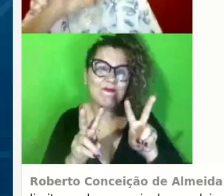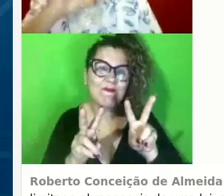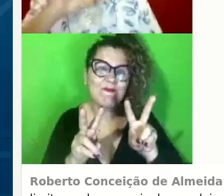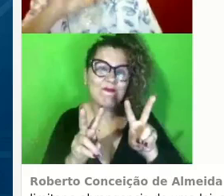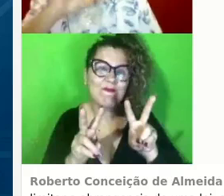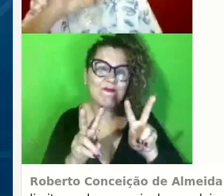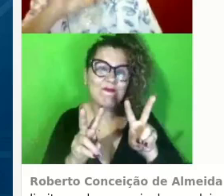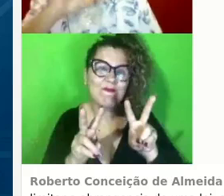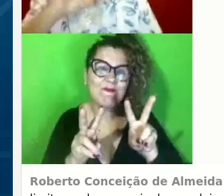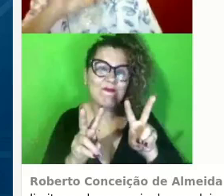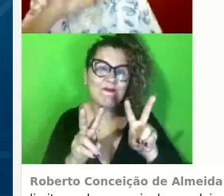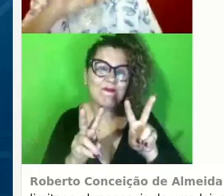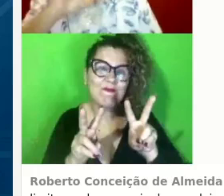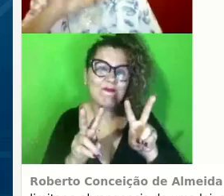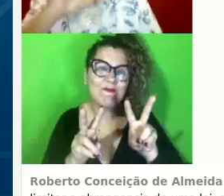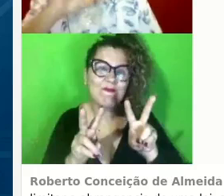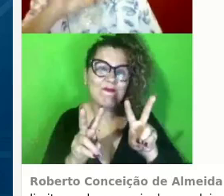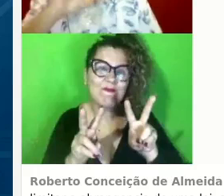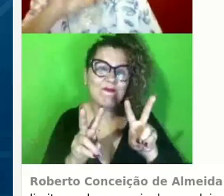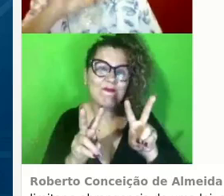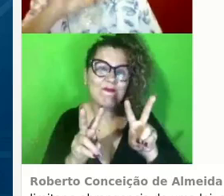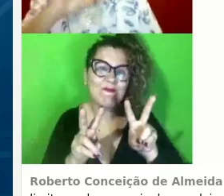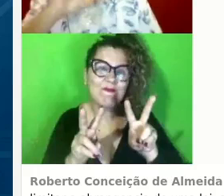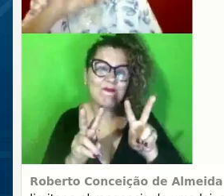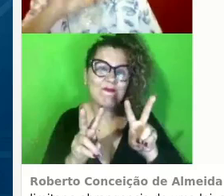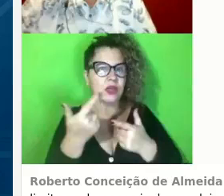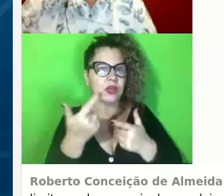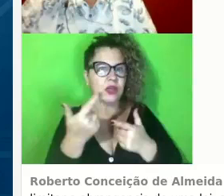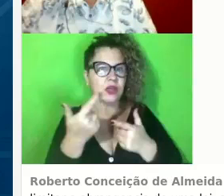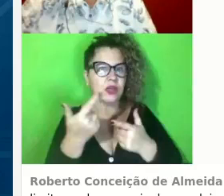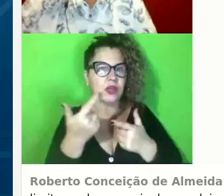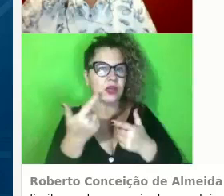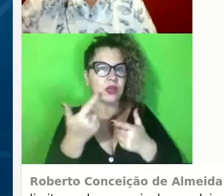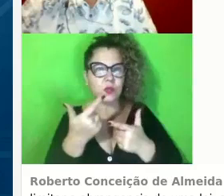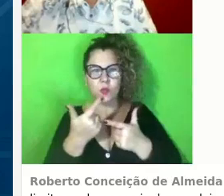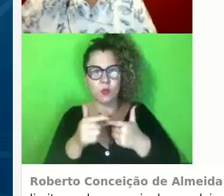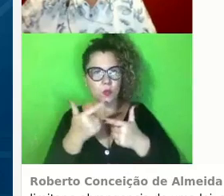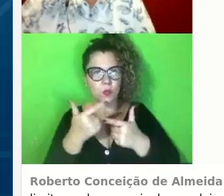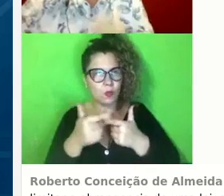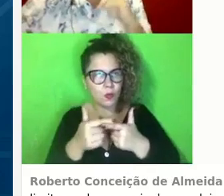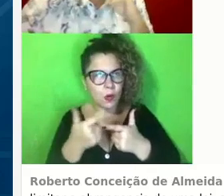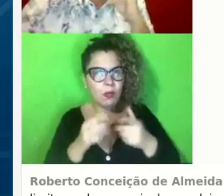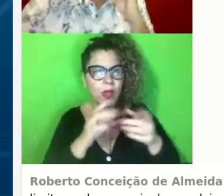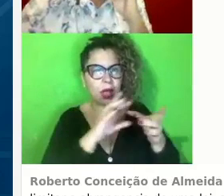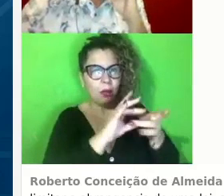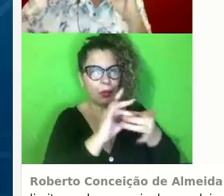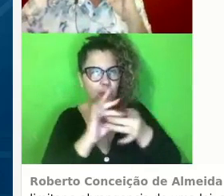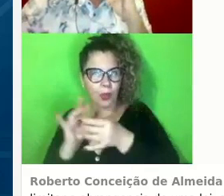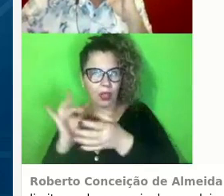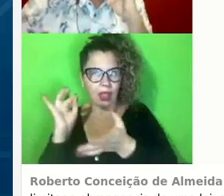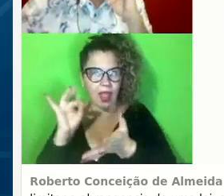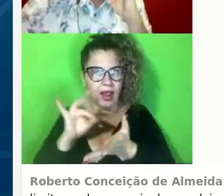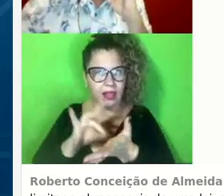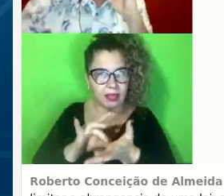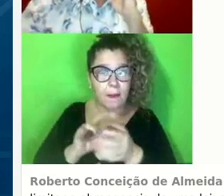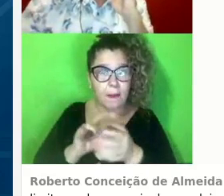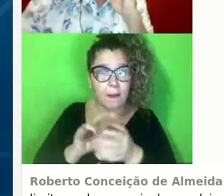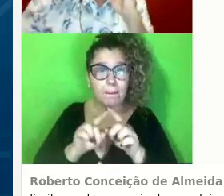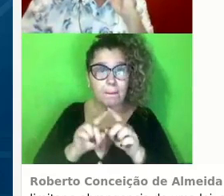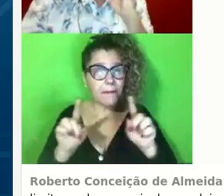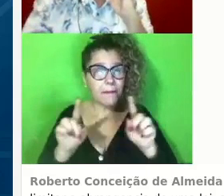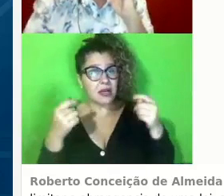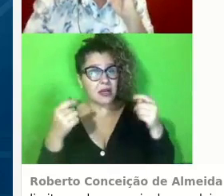realidade, né, e a gente precisa resolver um problema dentro dessa realidade, mas a gente precisa, mais